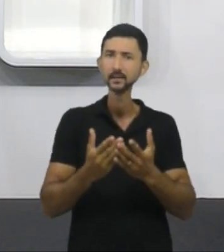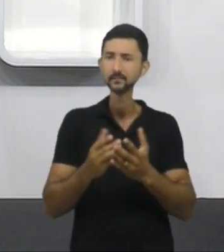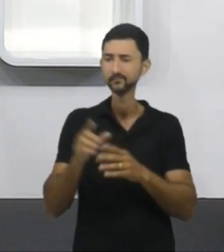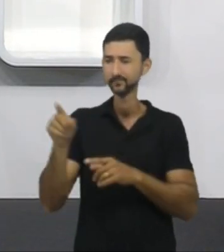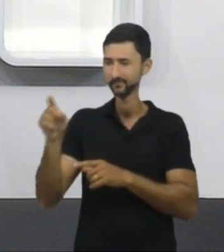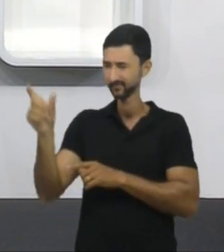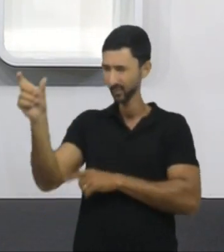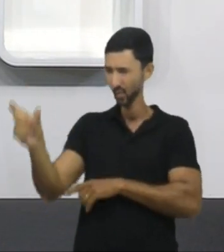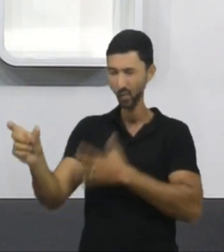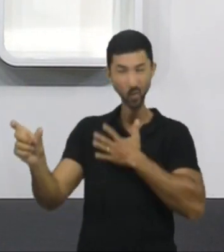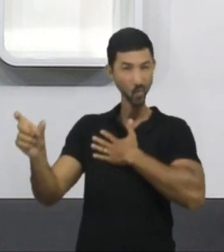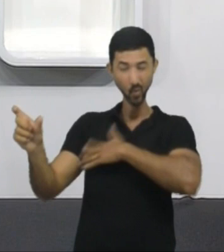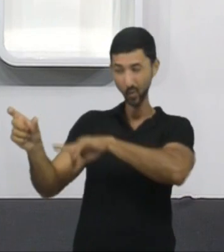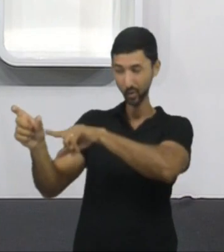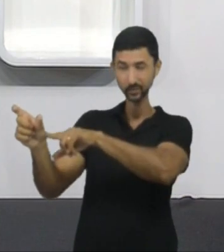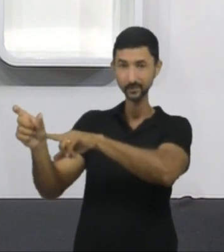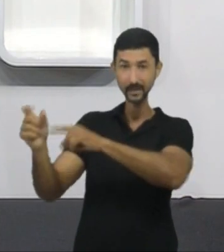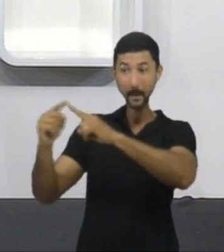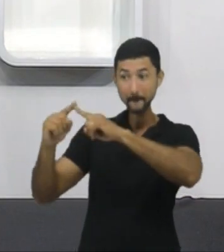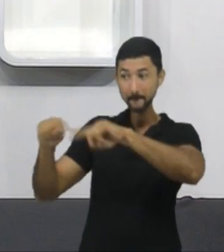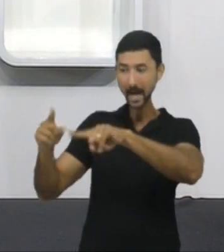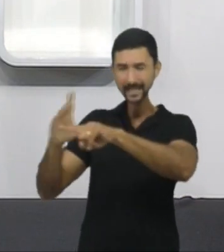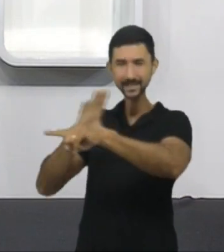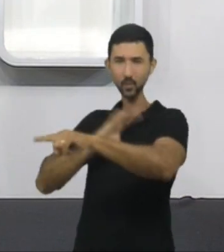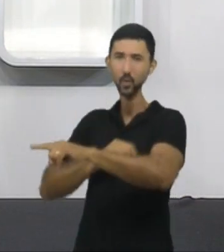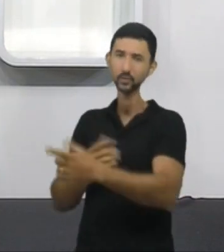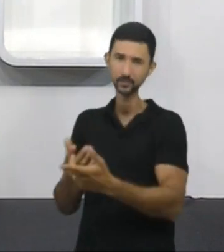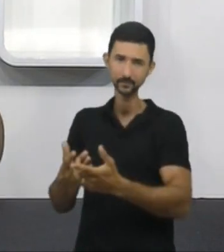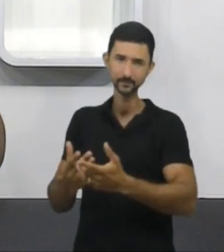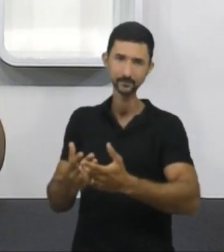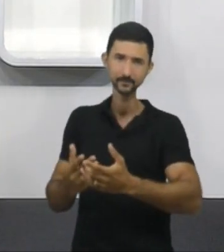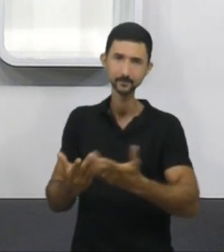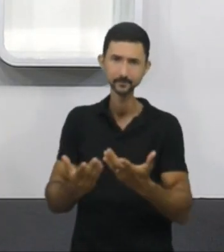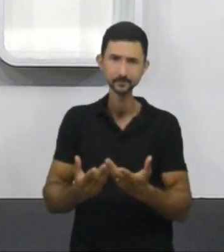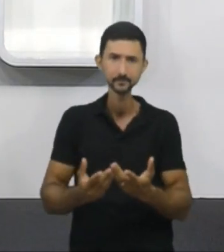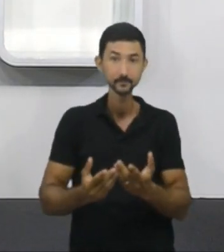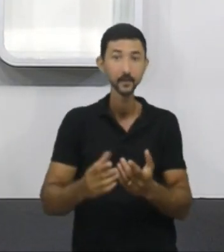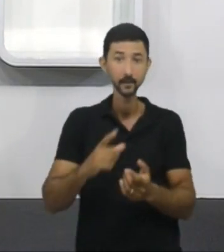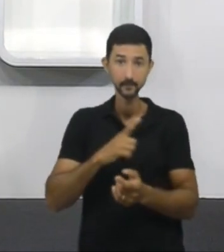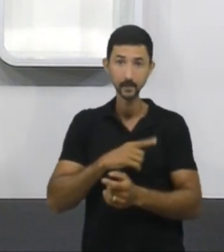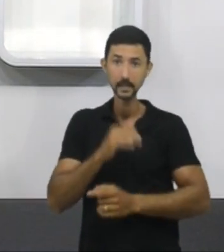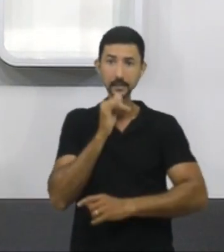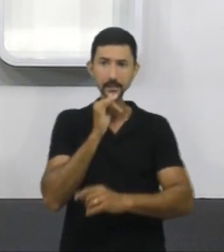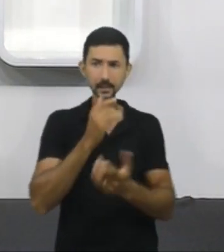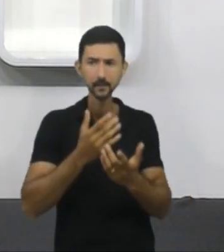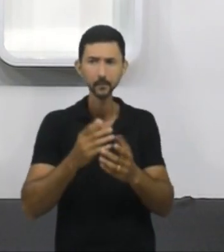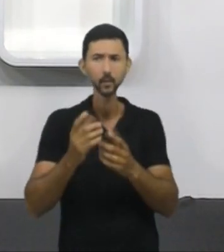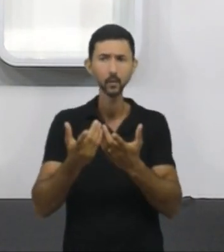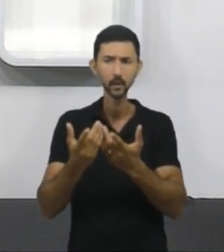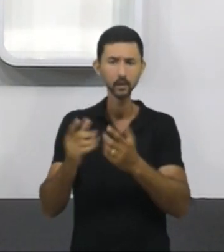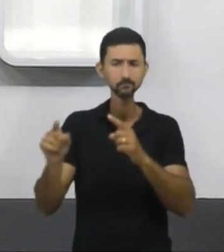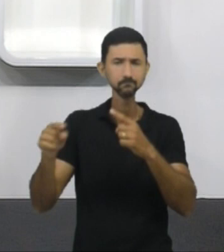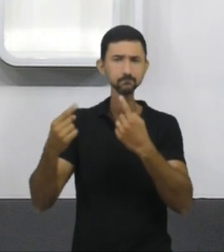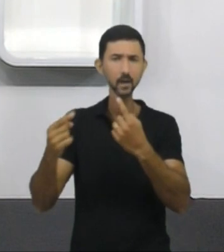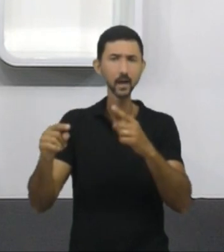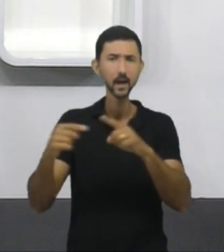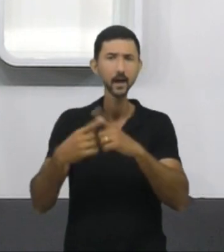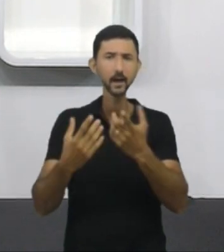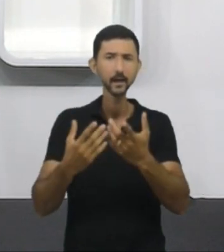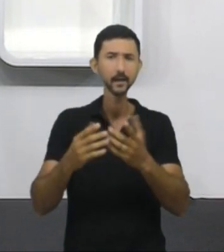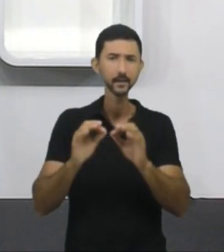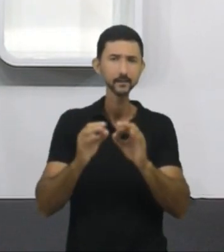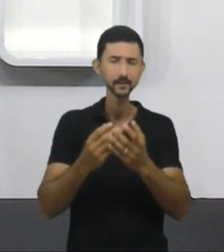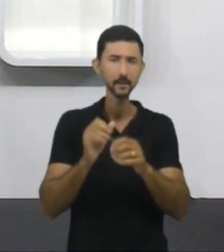não vale nada, mas eu gosto de você. Ou seja, existe algo que é contrário àquilo